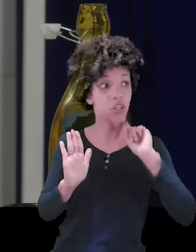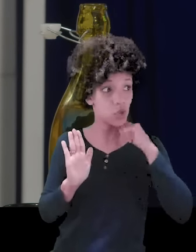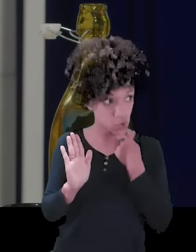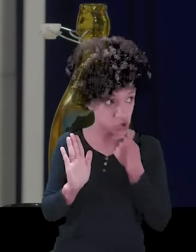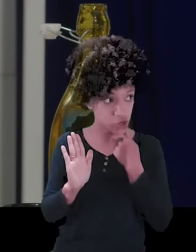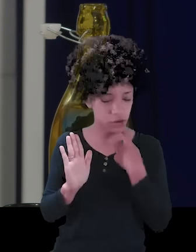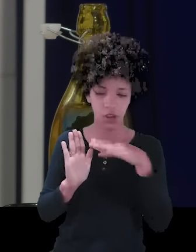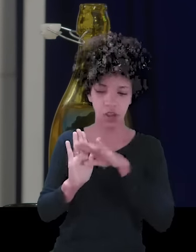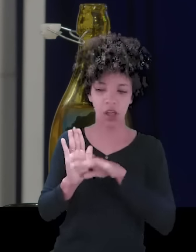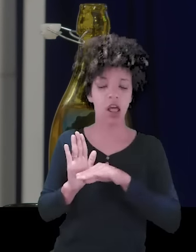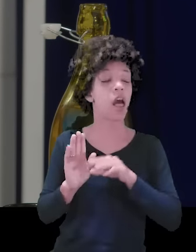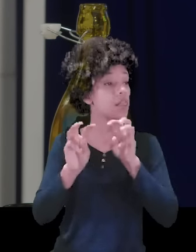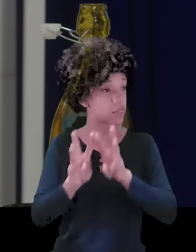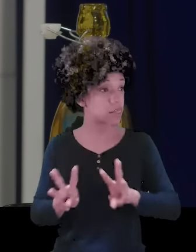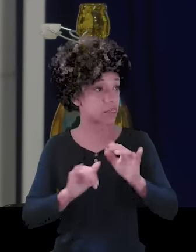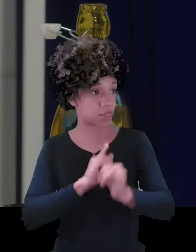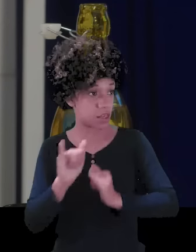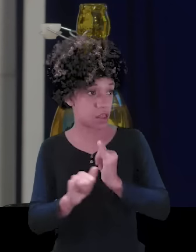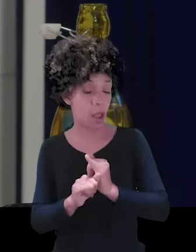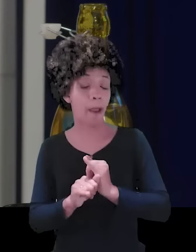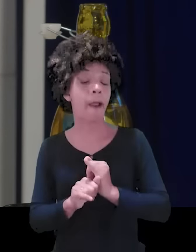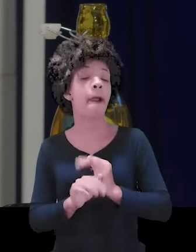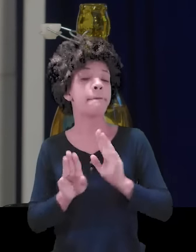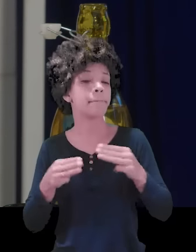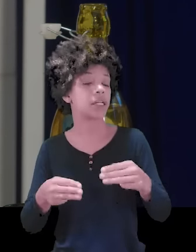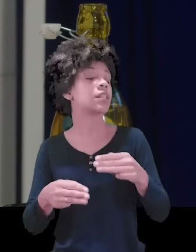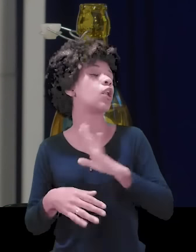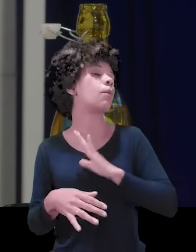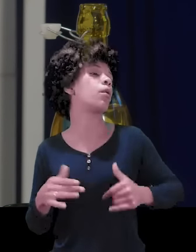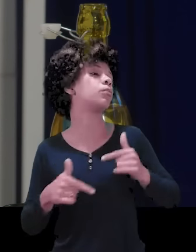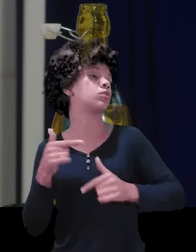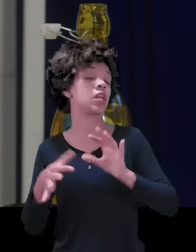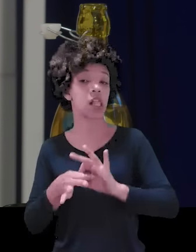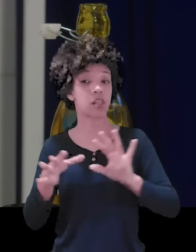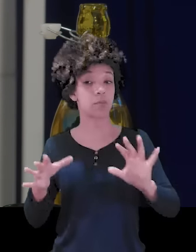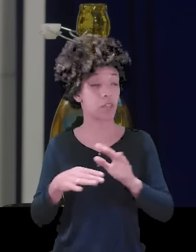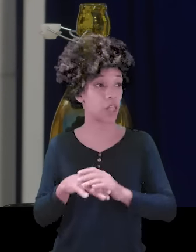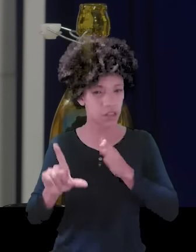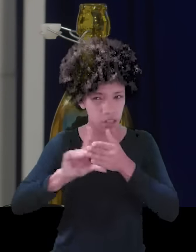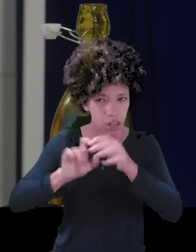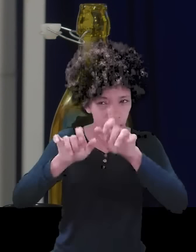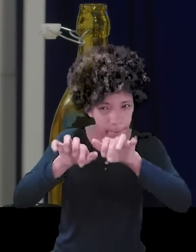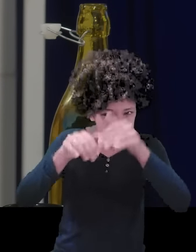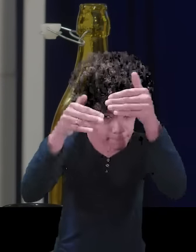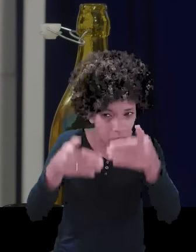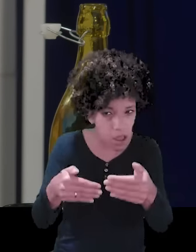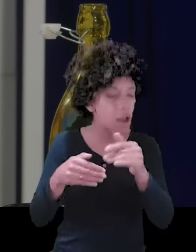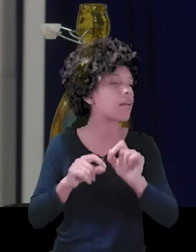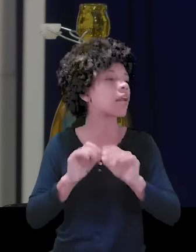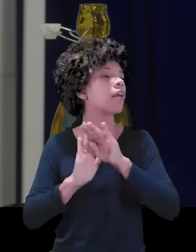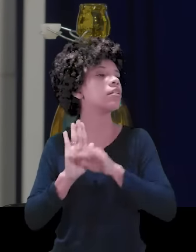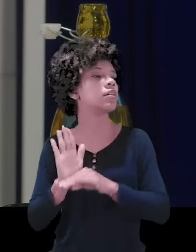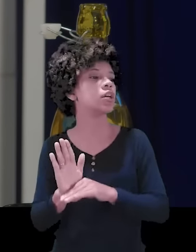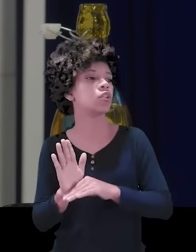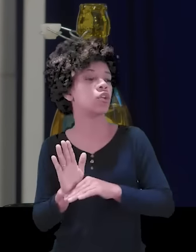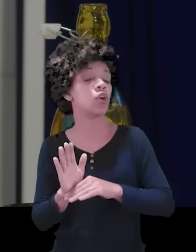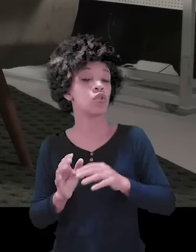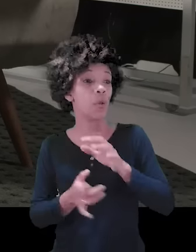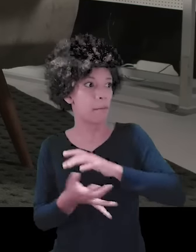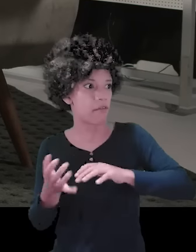suja que a gente chama tá na internet no site do ministério do trabalho disponível para quem quiser dar uma olhadinha lá quem tá na lista suja de